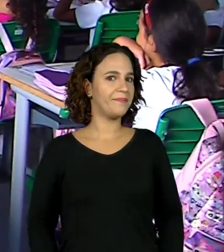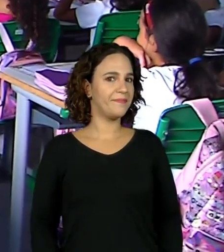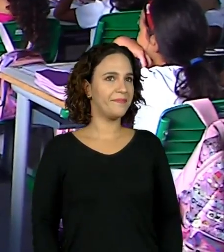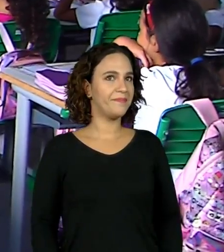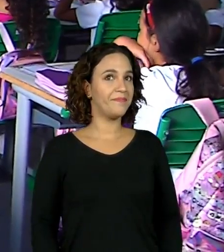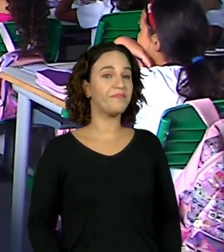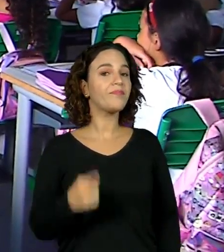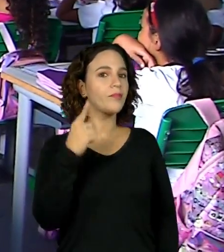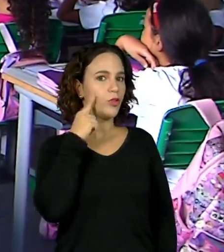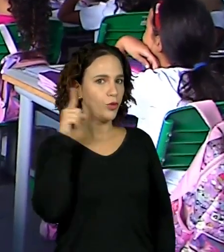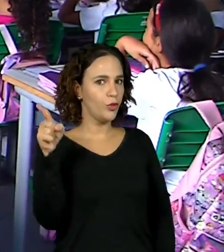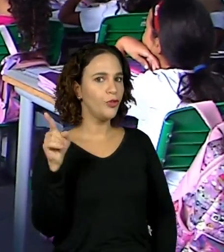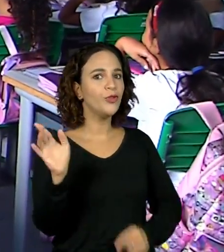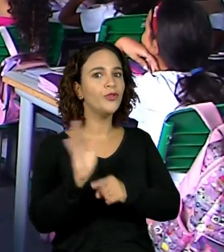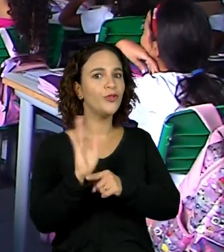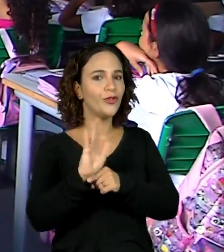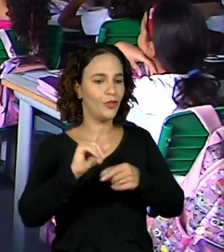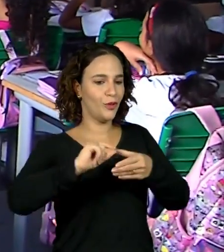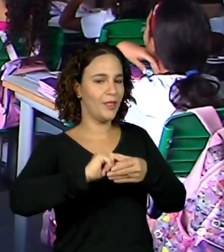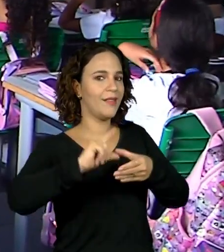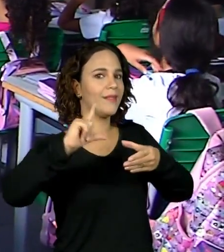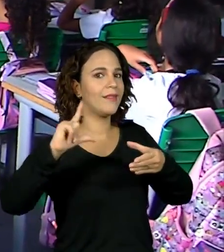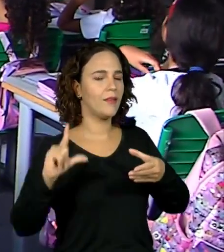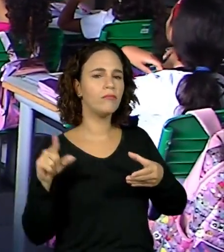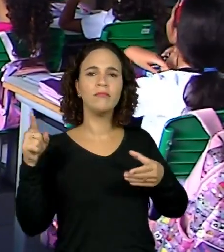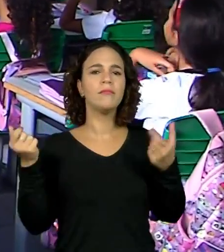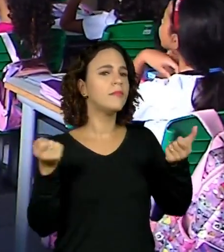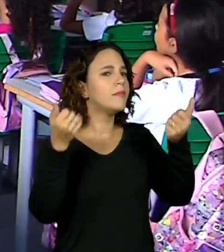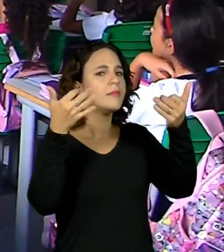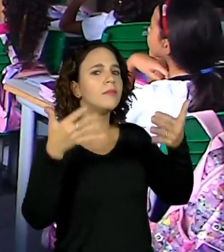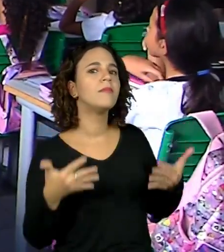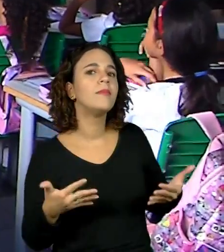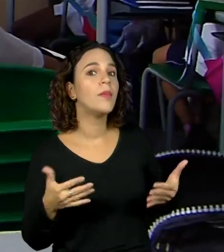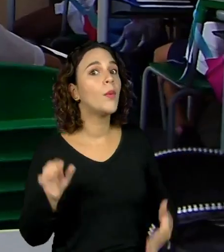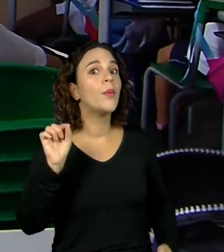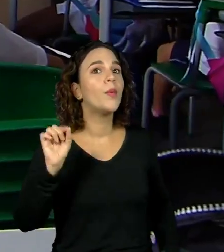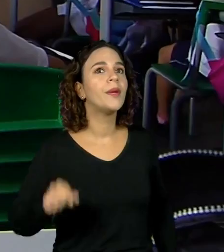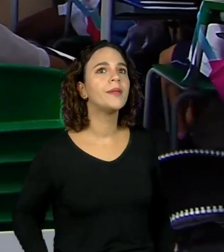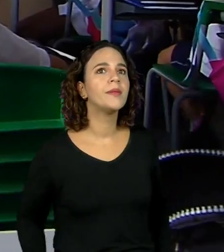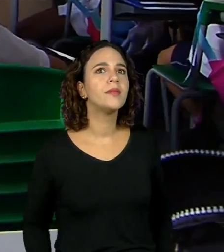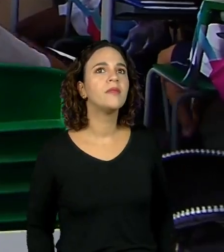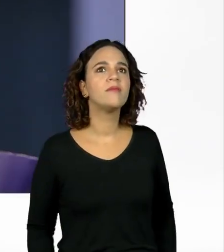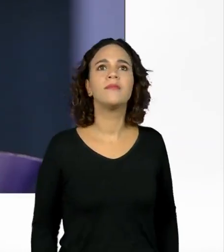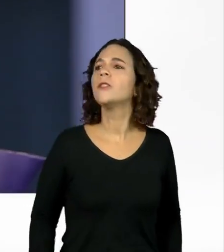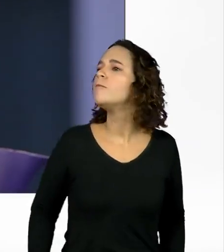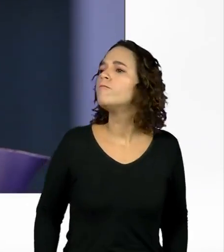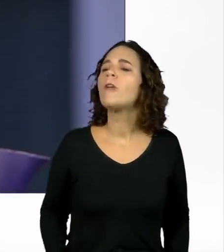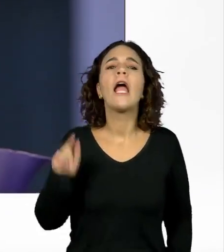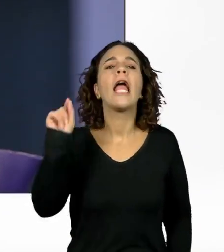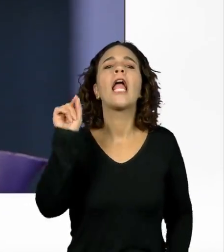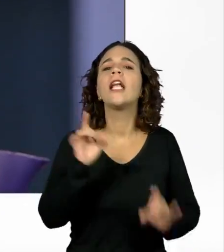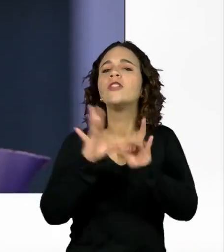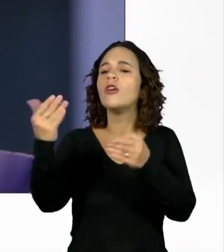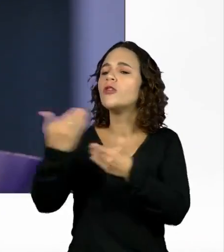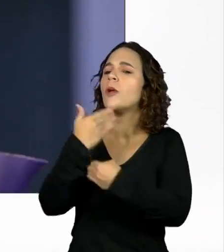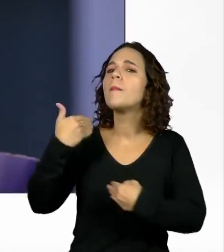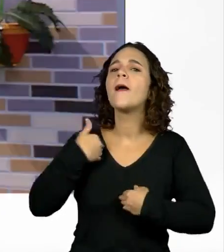Vamos ver esse vídeo do Quintal da Cultura, que vai falar um pouquinho sobre, ó. Ninguém te autorizou a entrar nessa